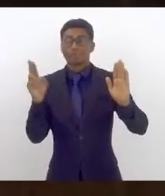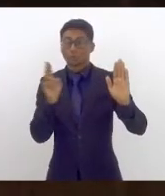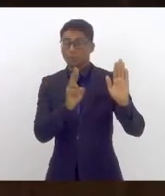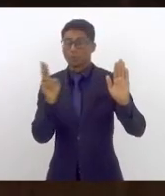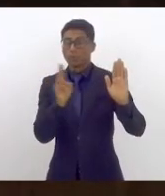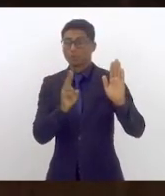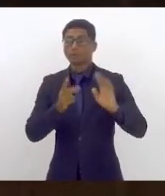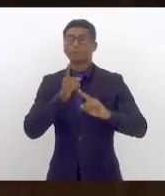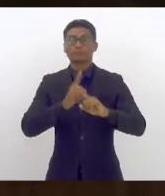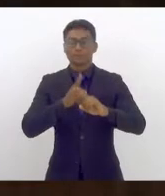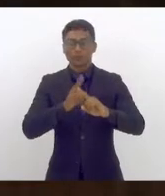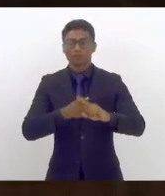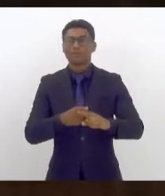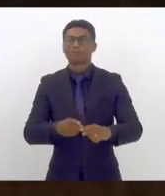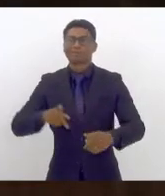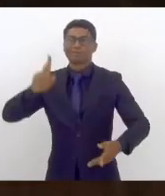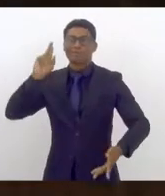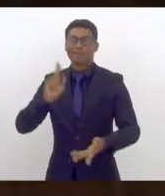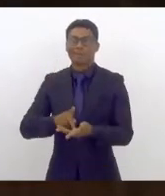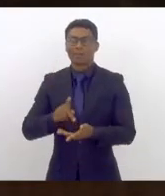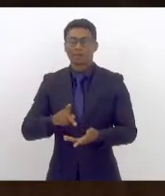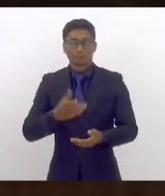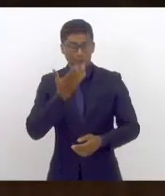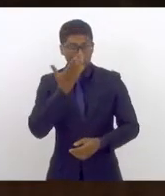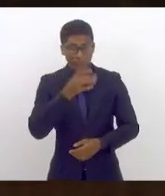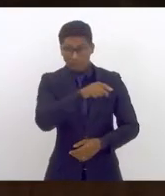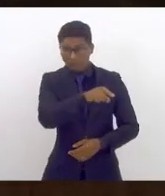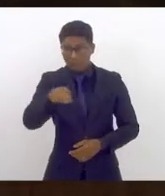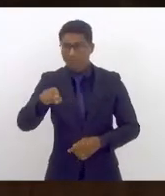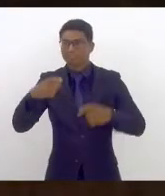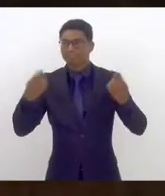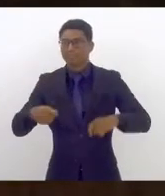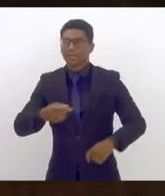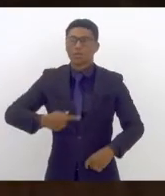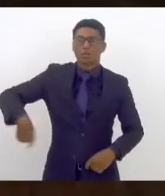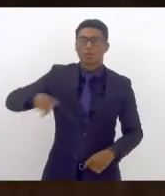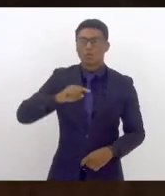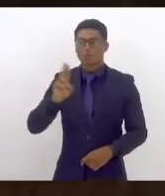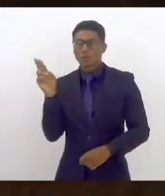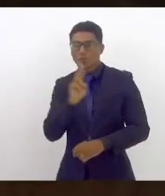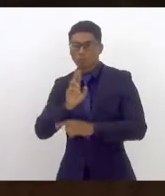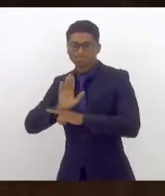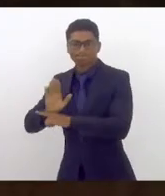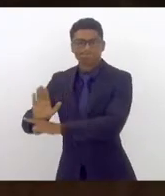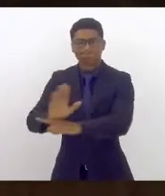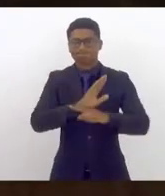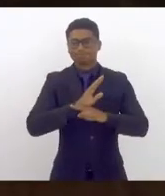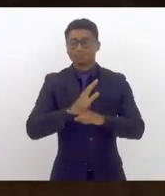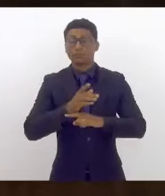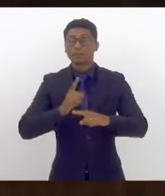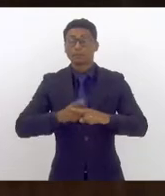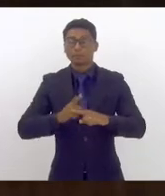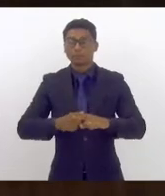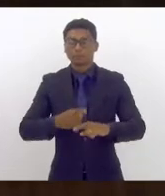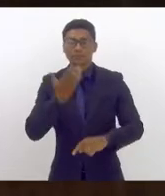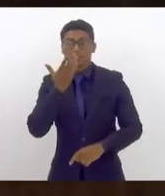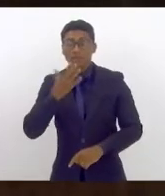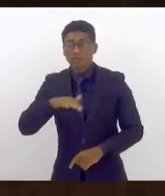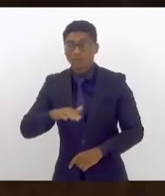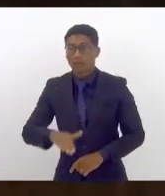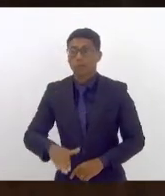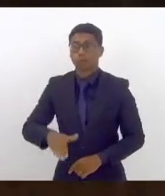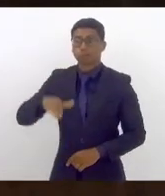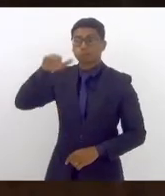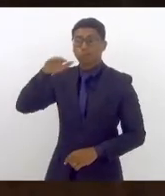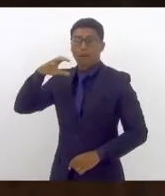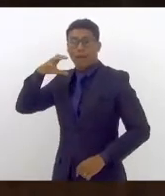porque de verdade a infância requer urgência a infância passa muito rápido mas é a